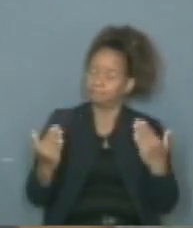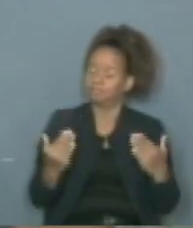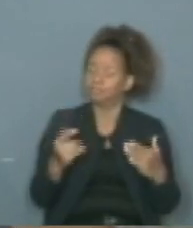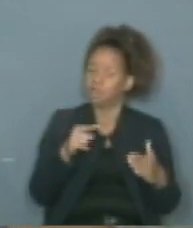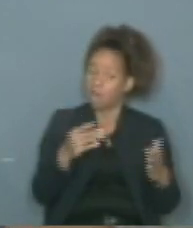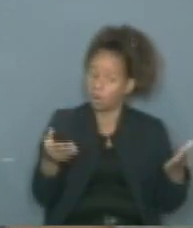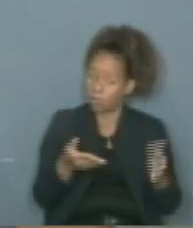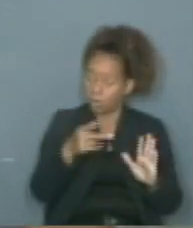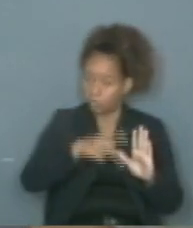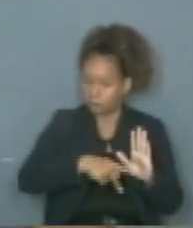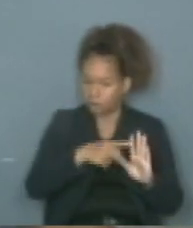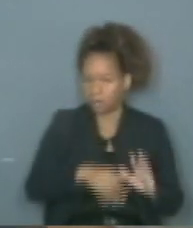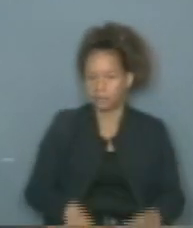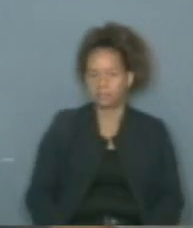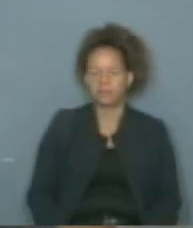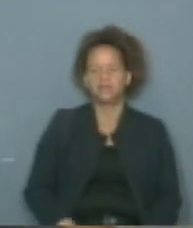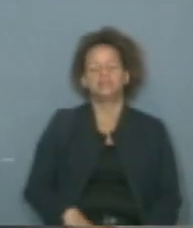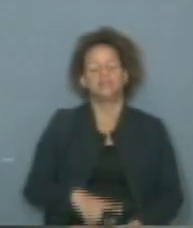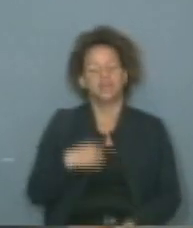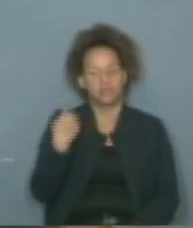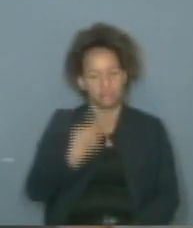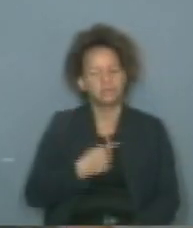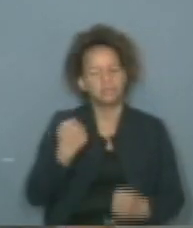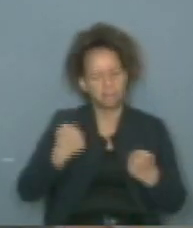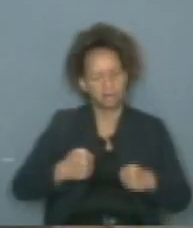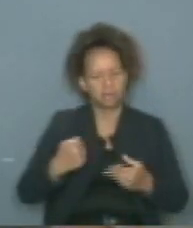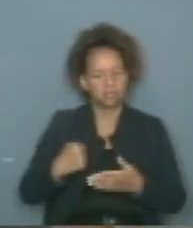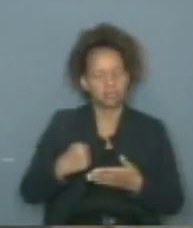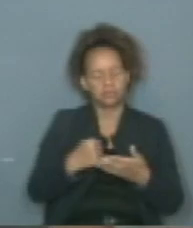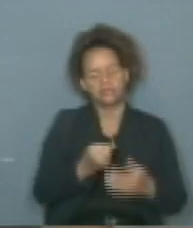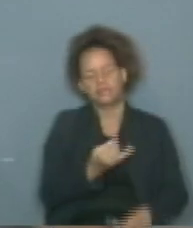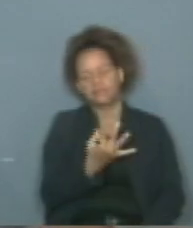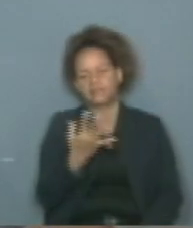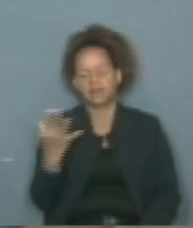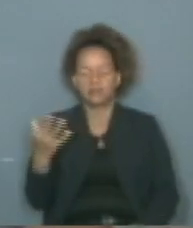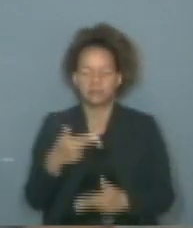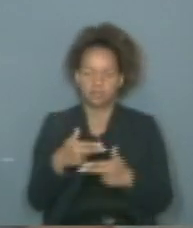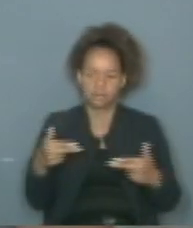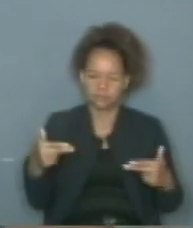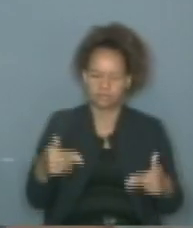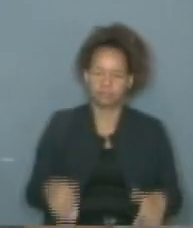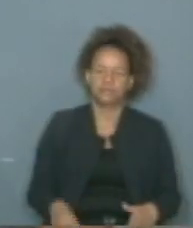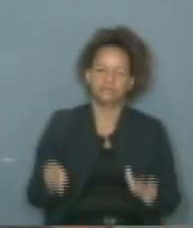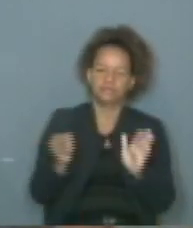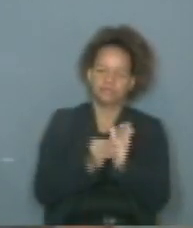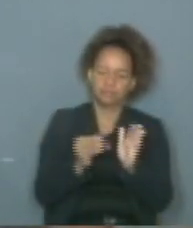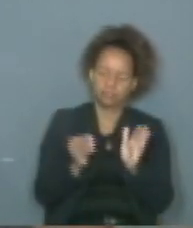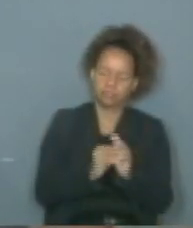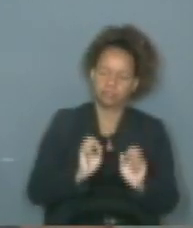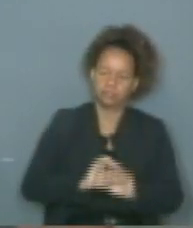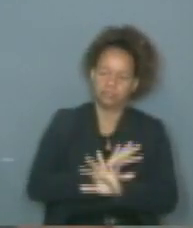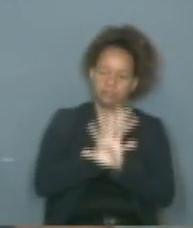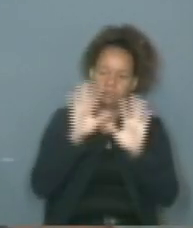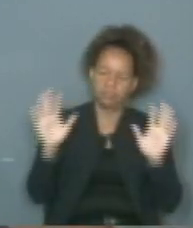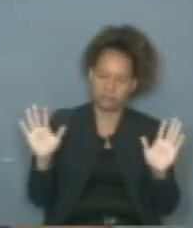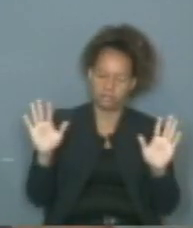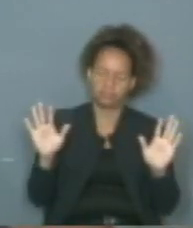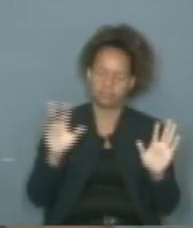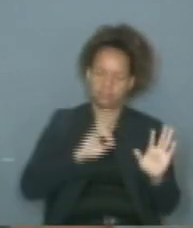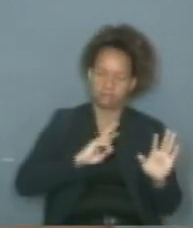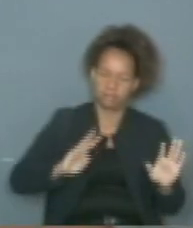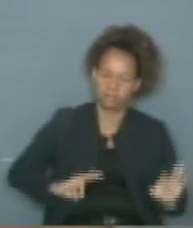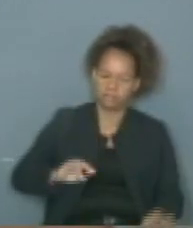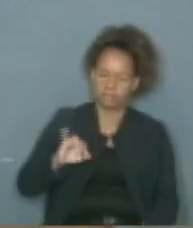ele está. E a gente poderia contribuir com uma série de questões também. Falta de transparência.